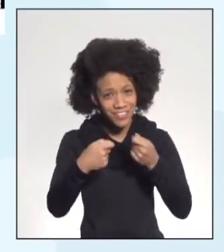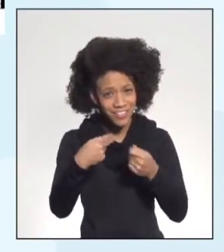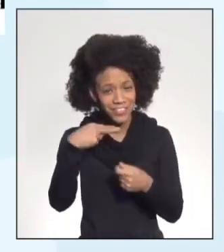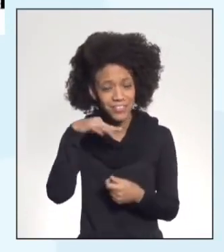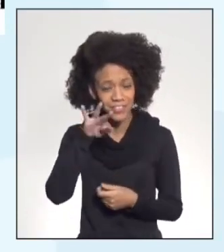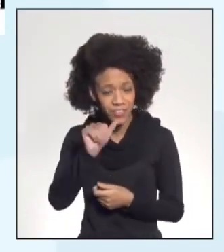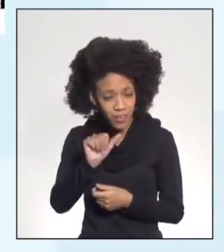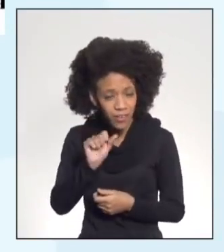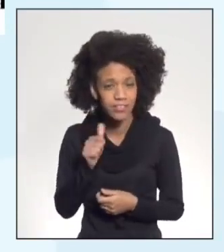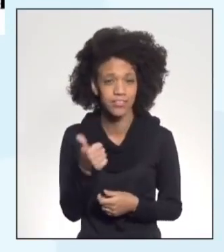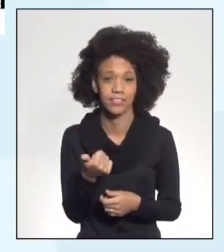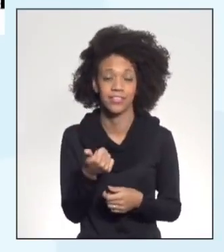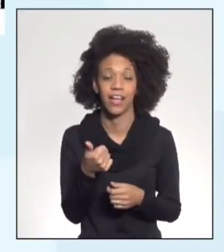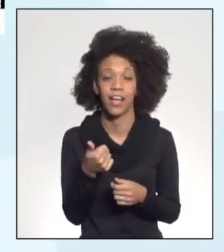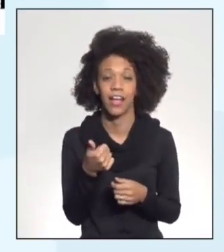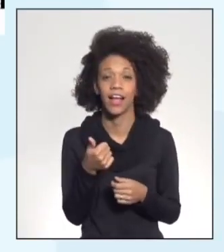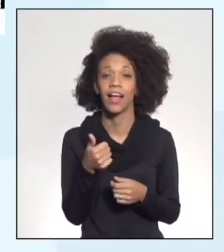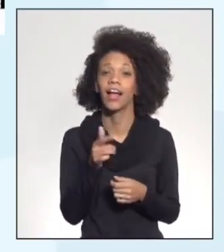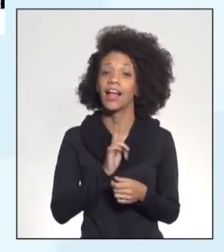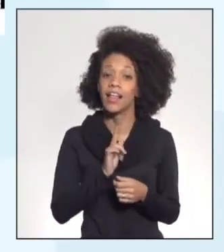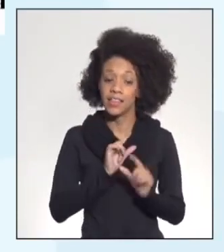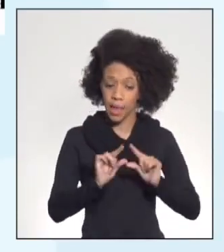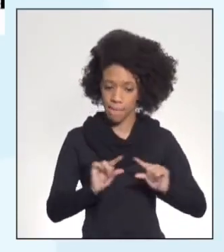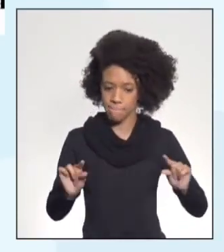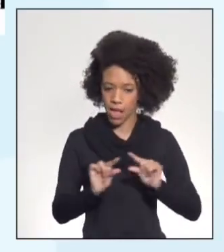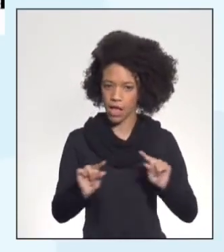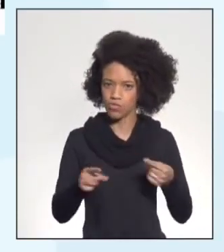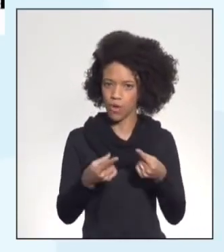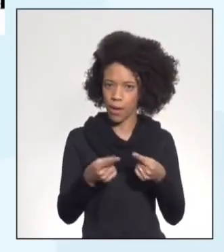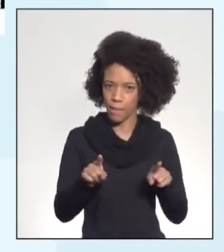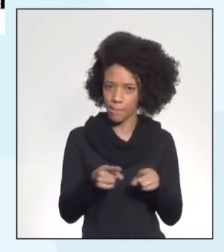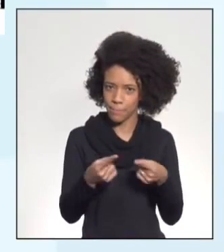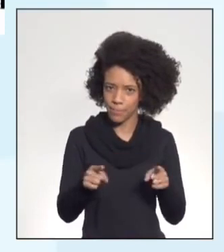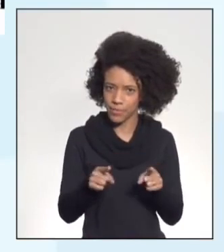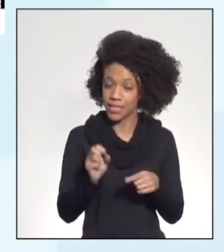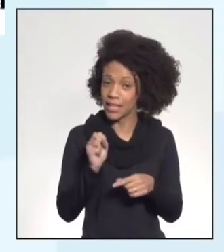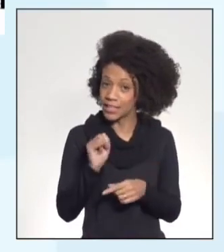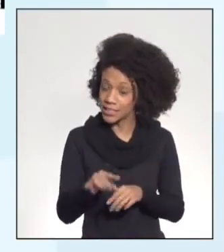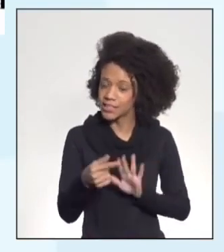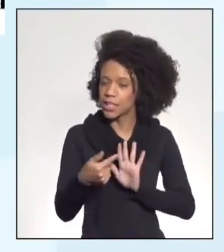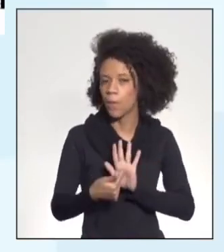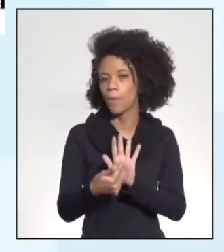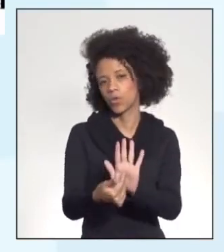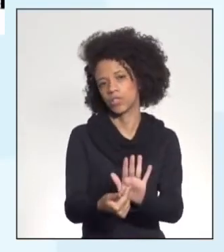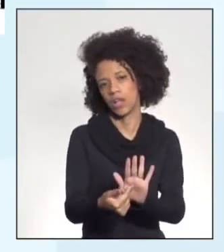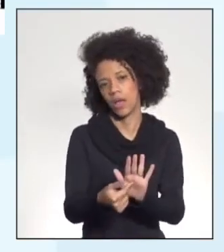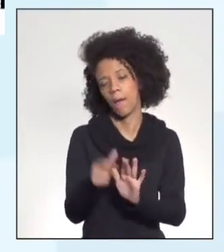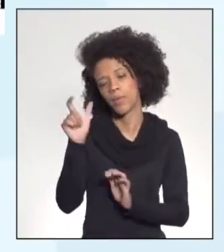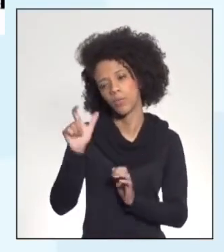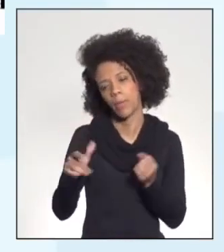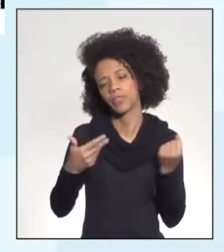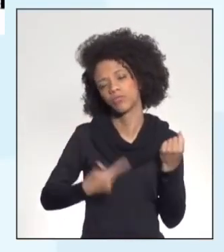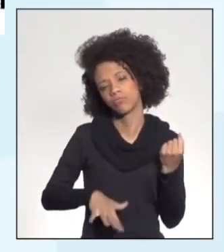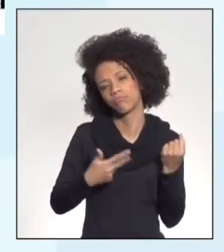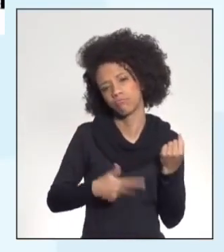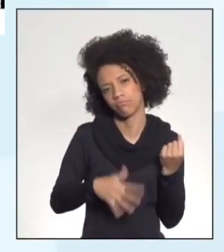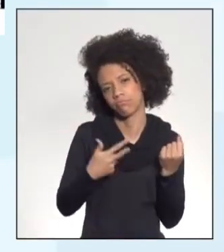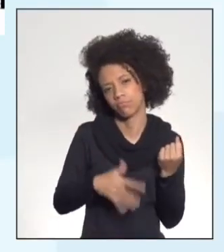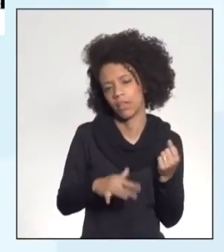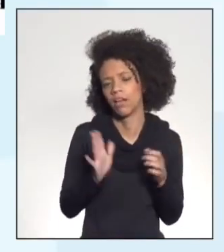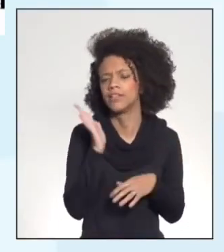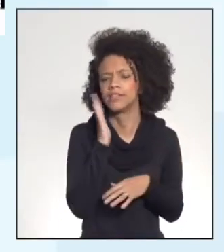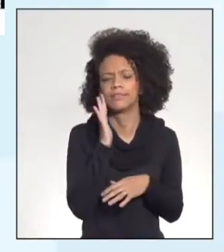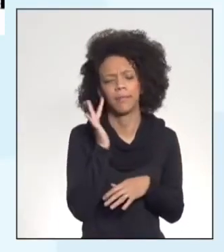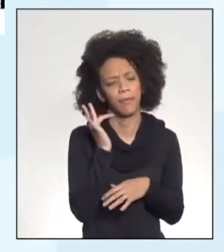pessoal, tá escrito a música, que se eu entregasse essa pauta para alguém que toca violão, guitarra, gaita, ele